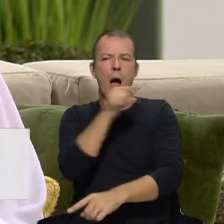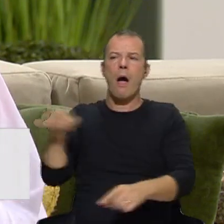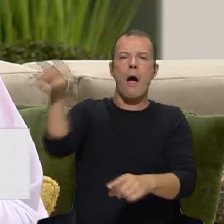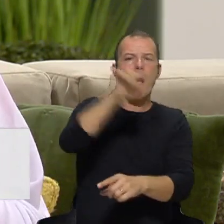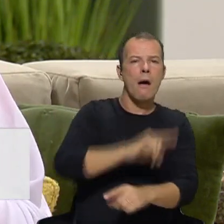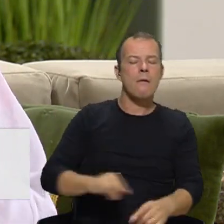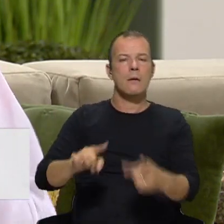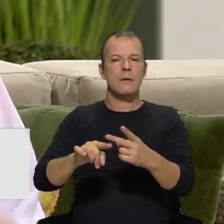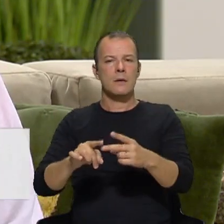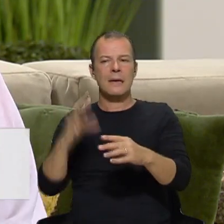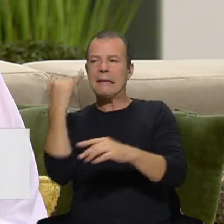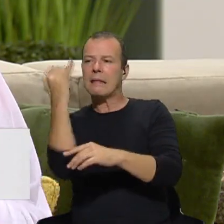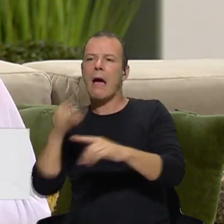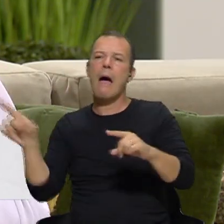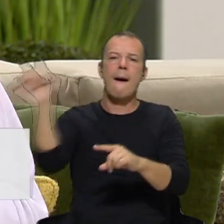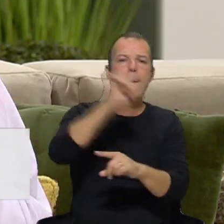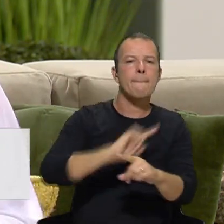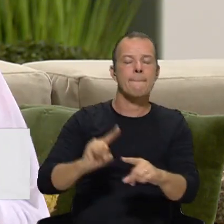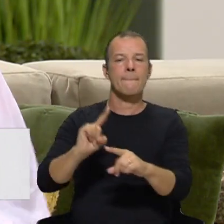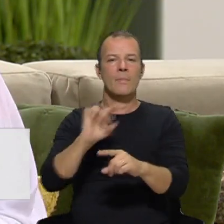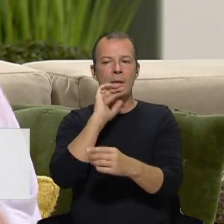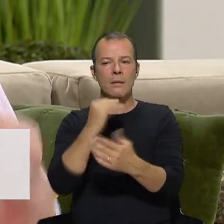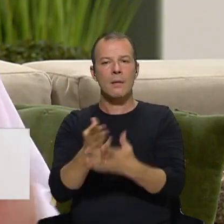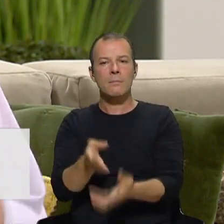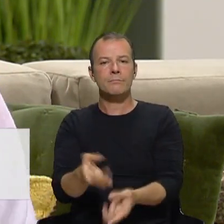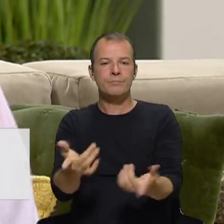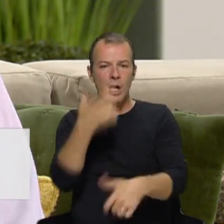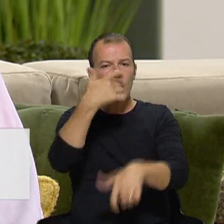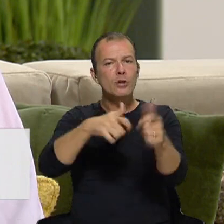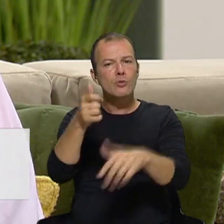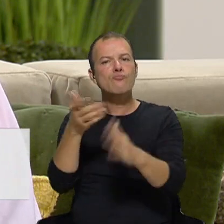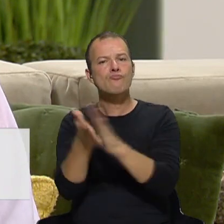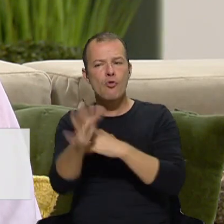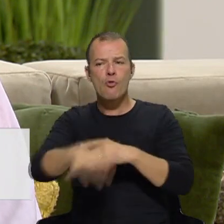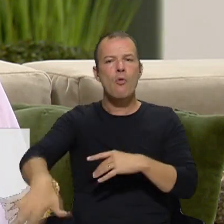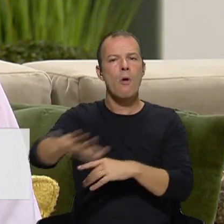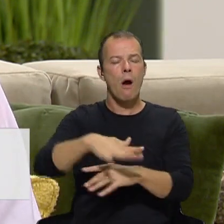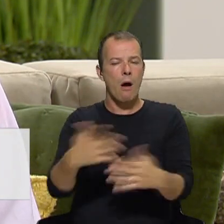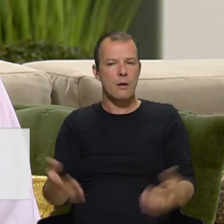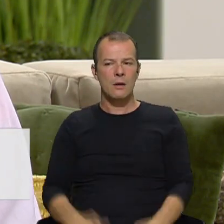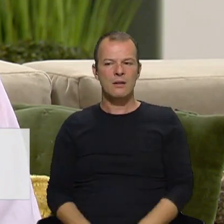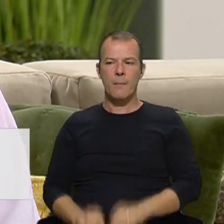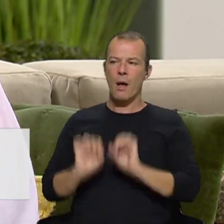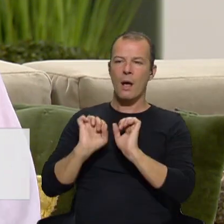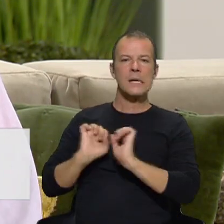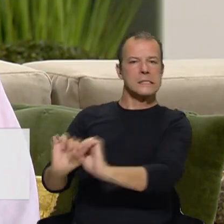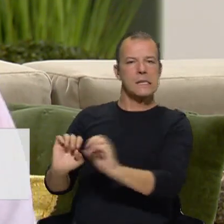entidades permitam que estas pessoas tenham o seu lugar, porque que não as rejeitem,